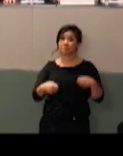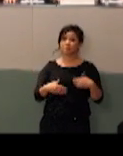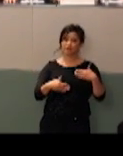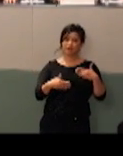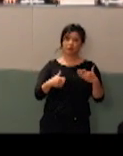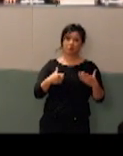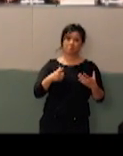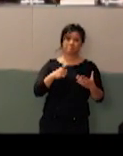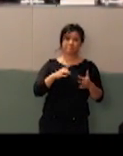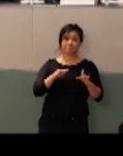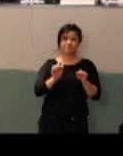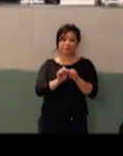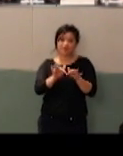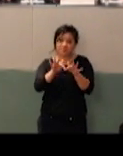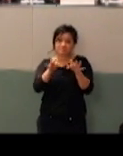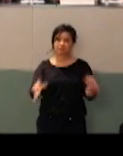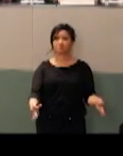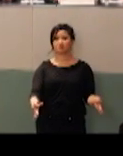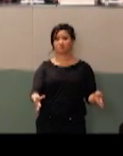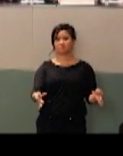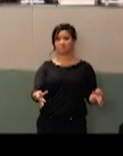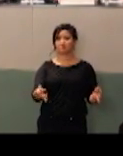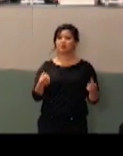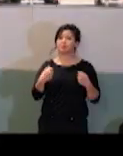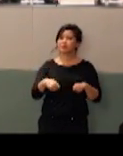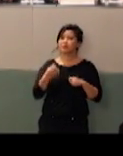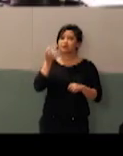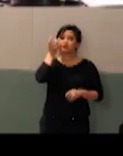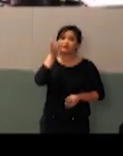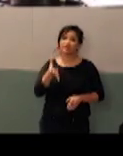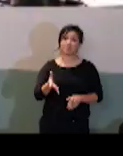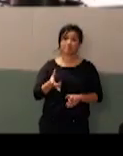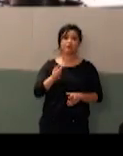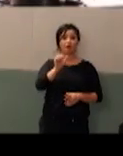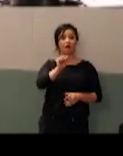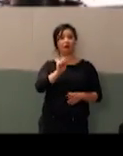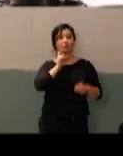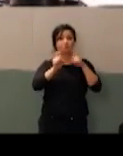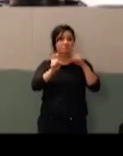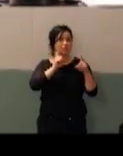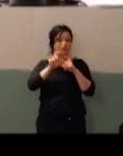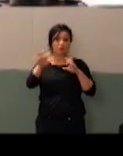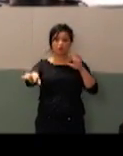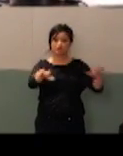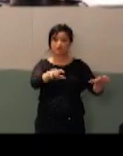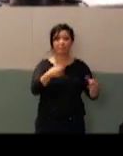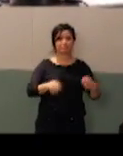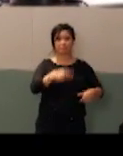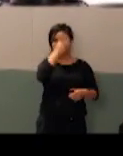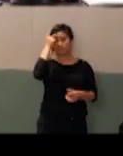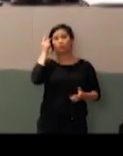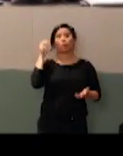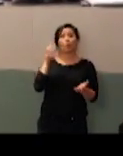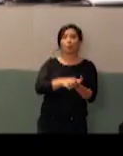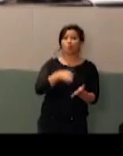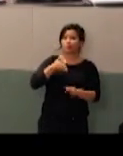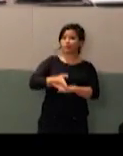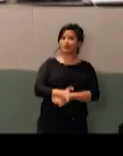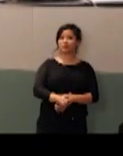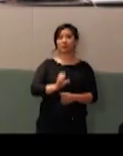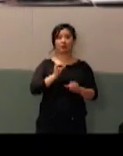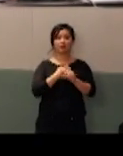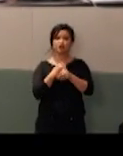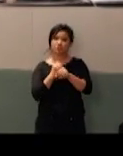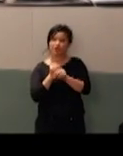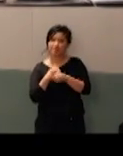processos. Temos que fazer com que as administrações regionais tenham pessoas concursadas, qualificadas, engenheiros, arquitetos, advogados, para